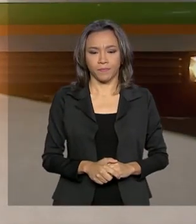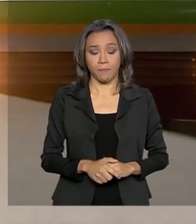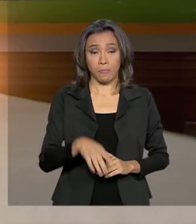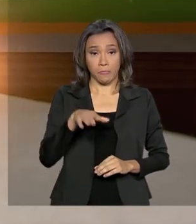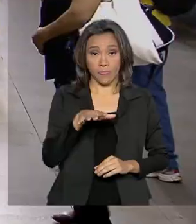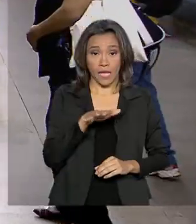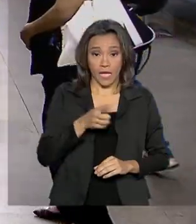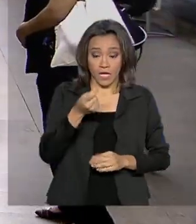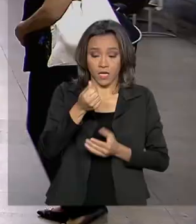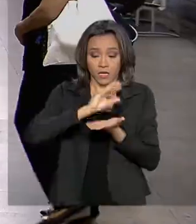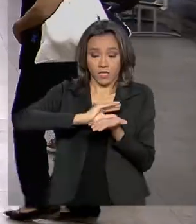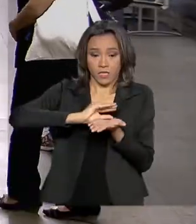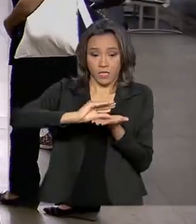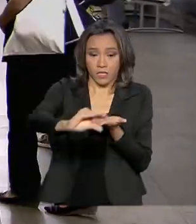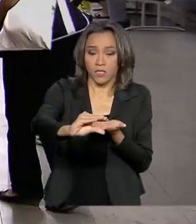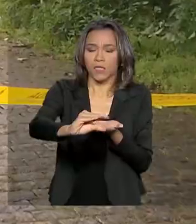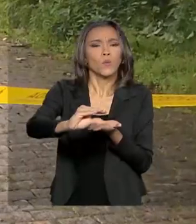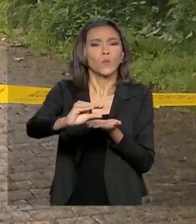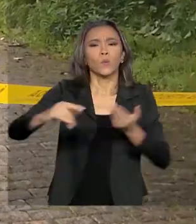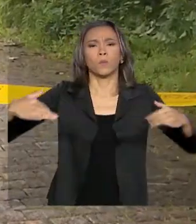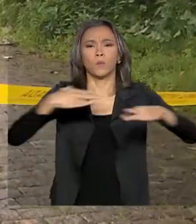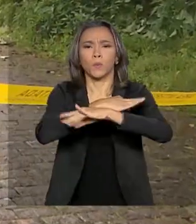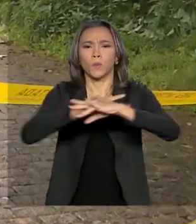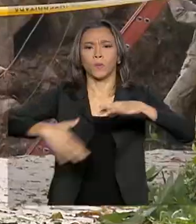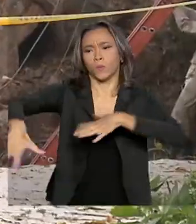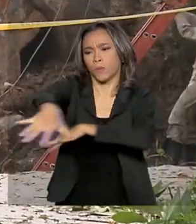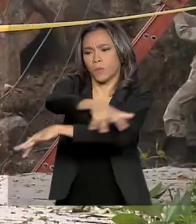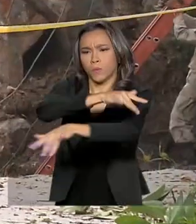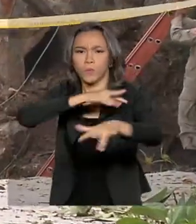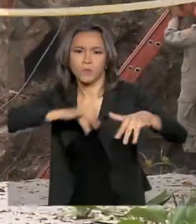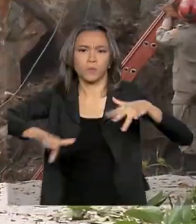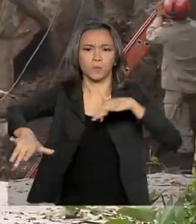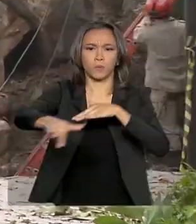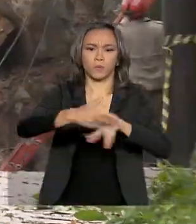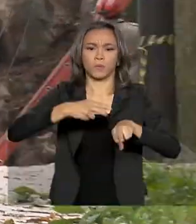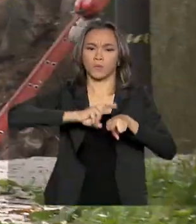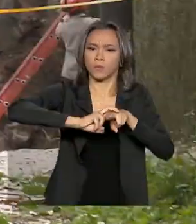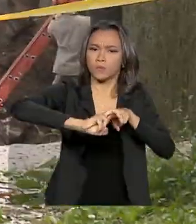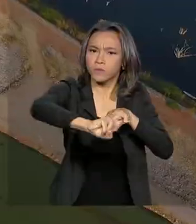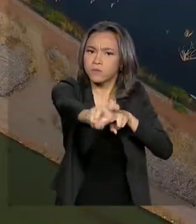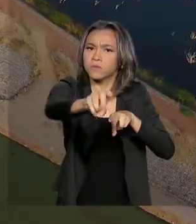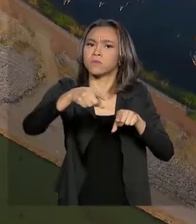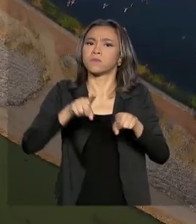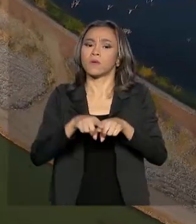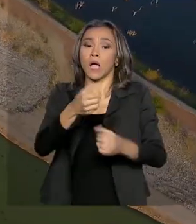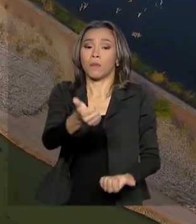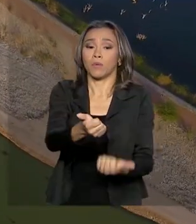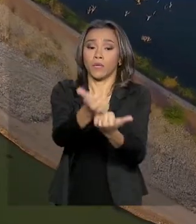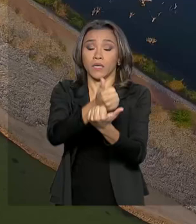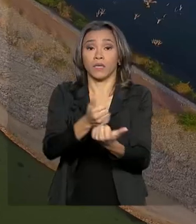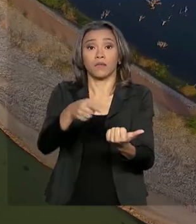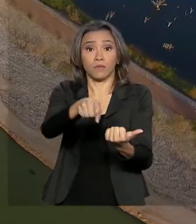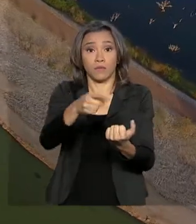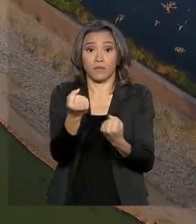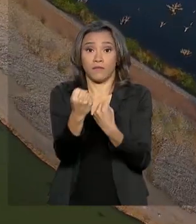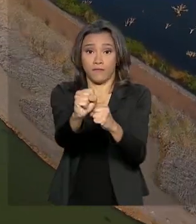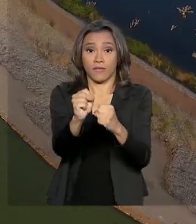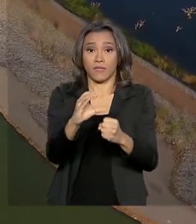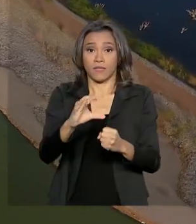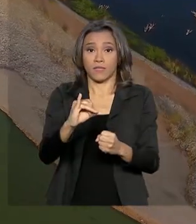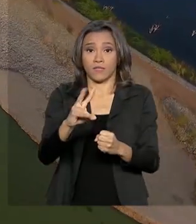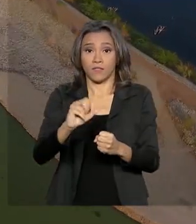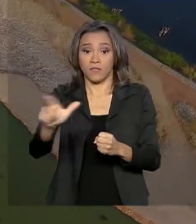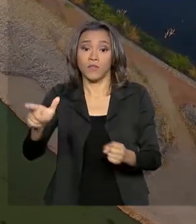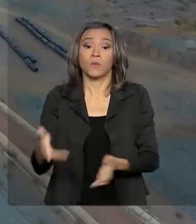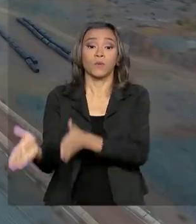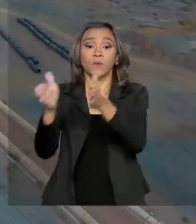Investimentos em mobilidade urbana, ampliação e modernização da defesa civil, conclusão das obras do Projeto